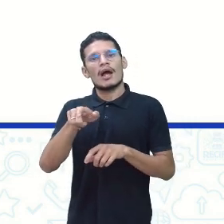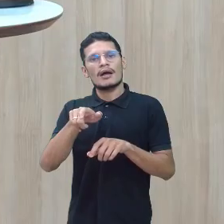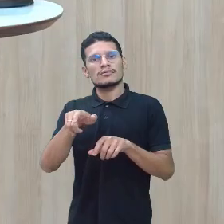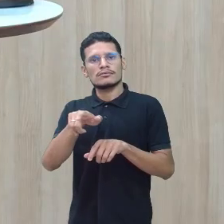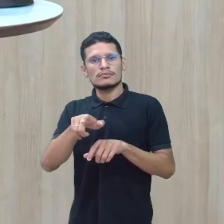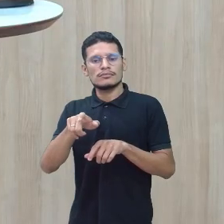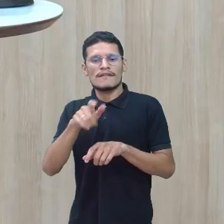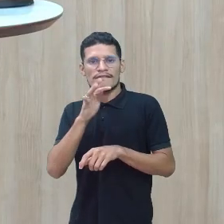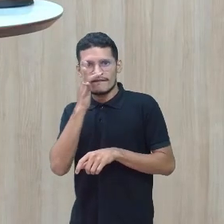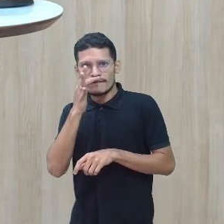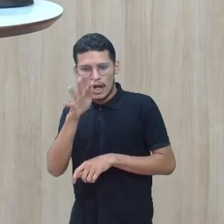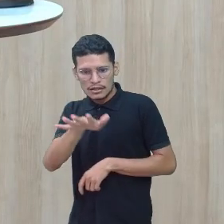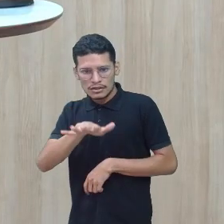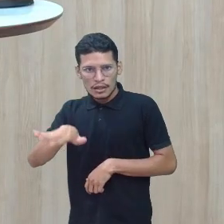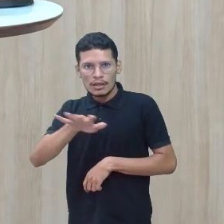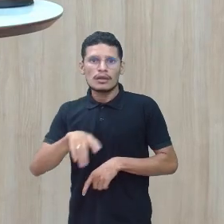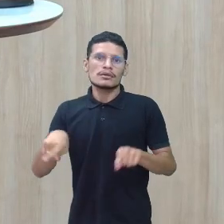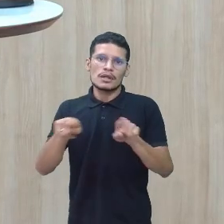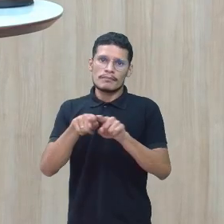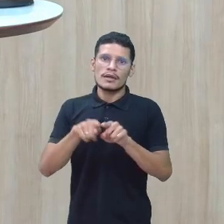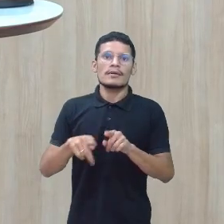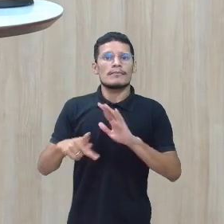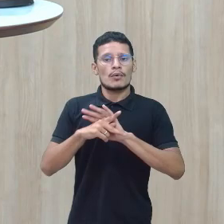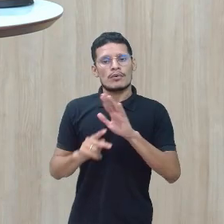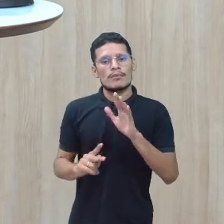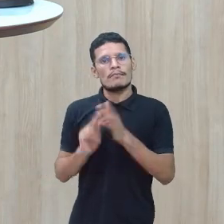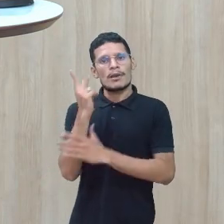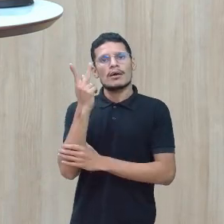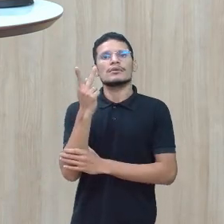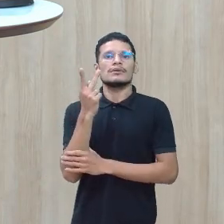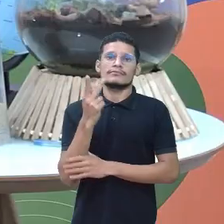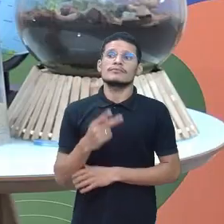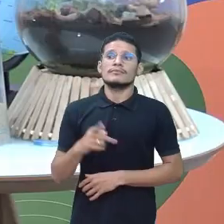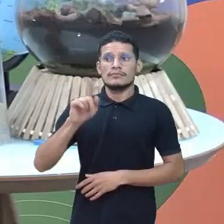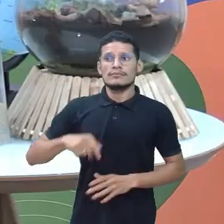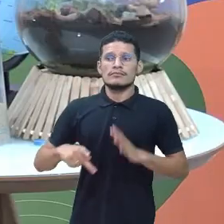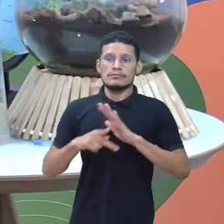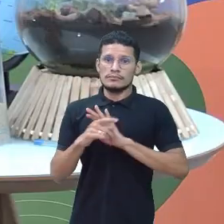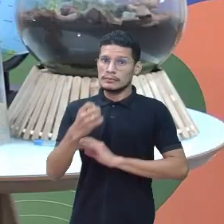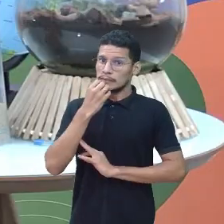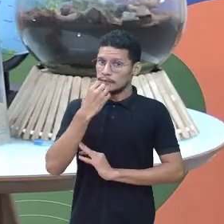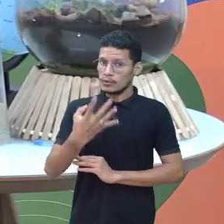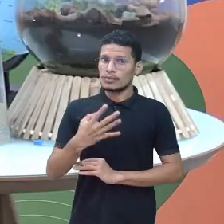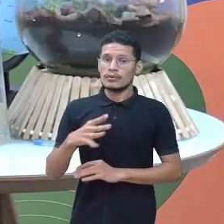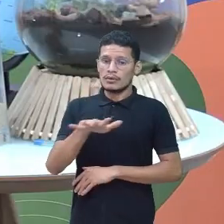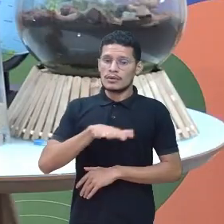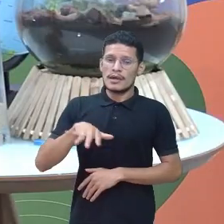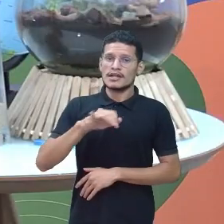plantas ornamentais. Ele está aqui. É um solo fértil para o jardim.